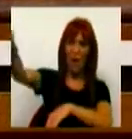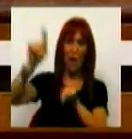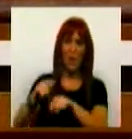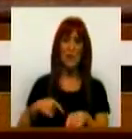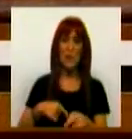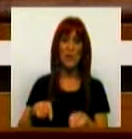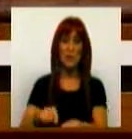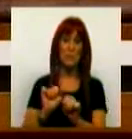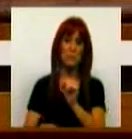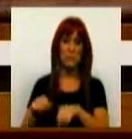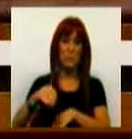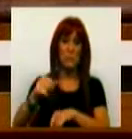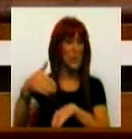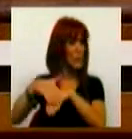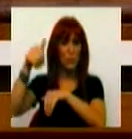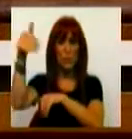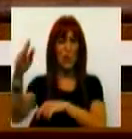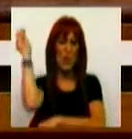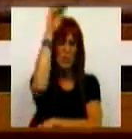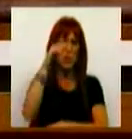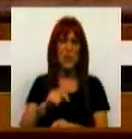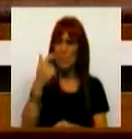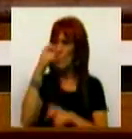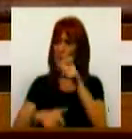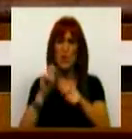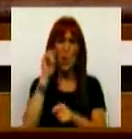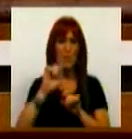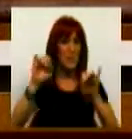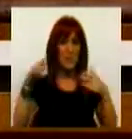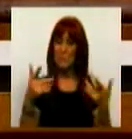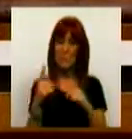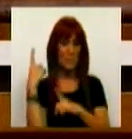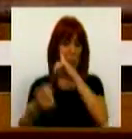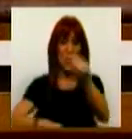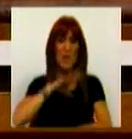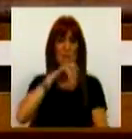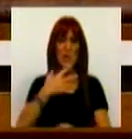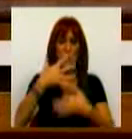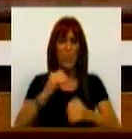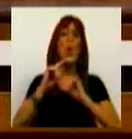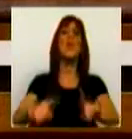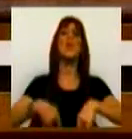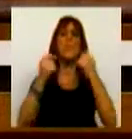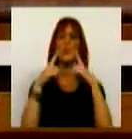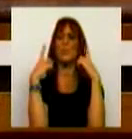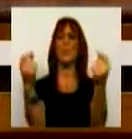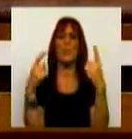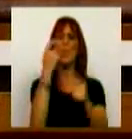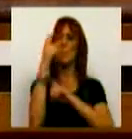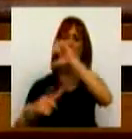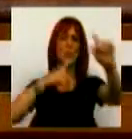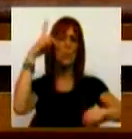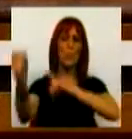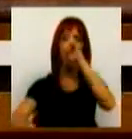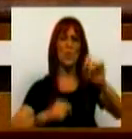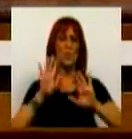terrão natal. Todo o interior ficou sem homens primeiro, sem famílias inteiras depois. O despovoamento nunca